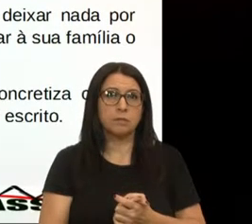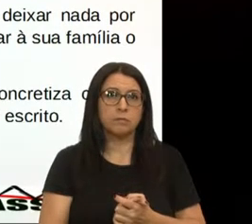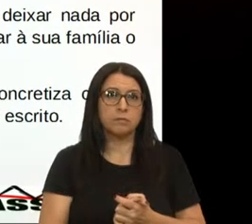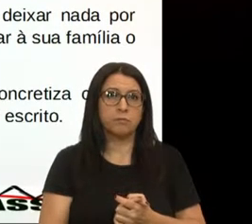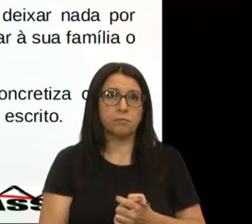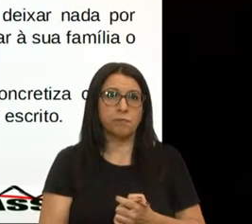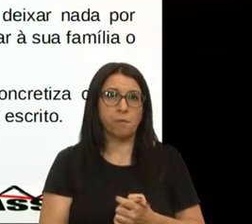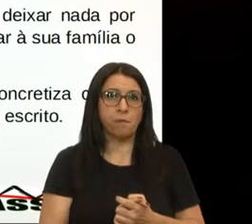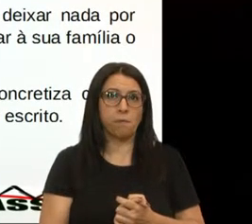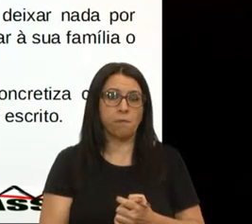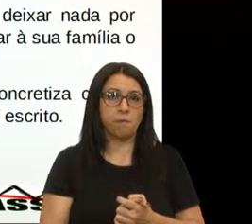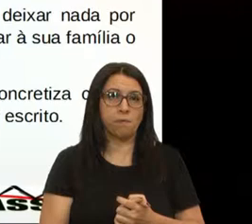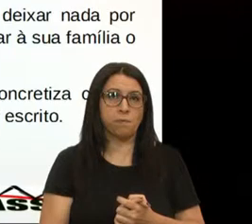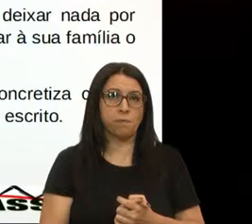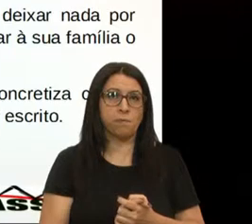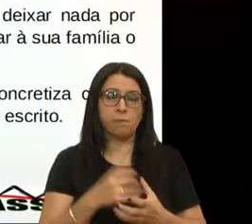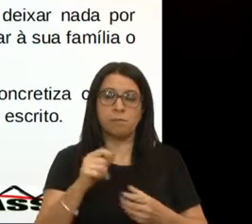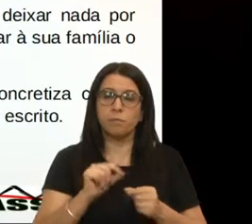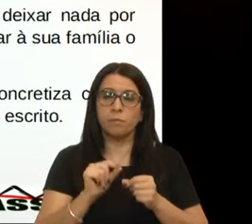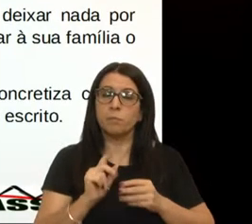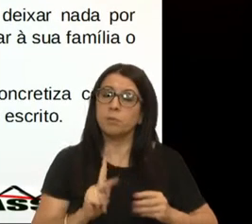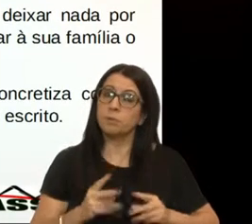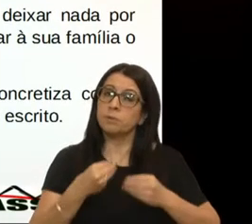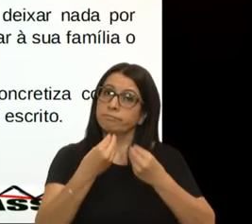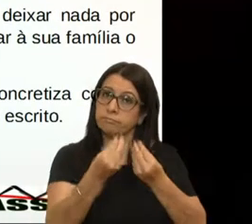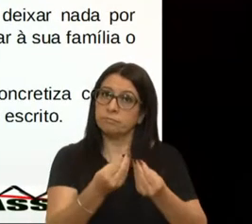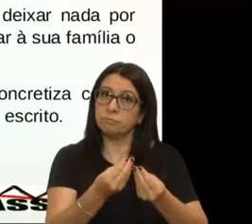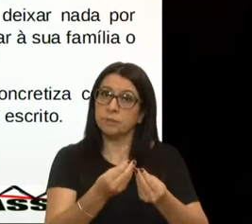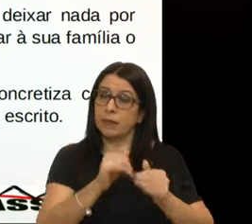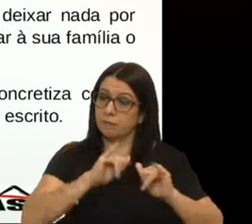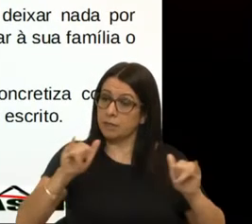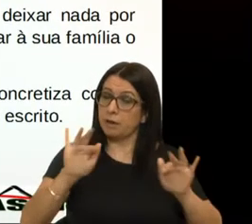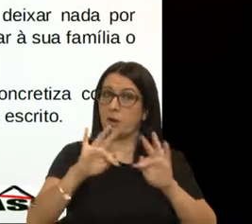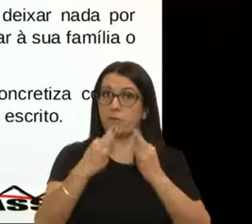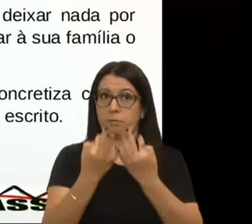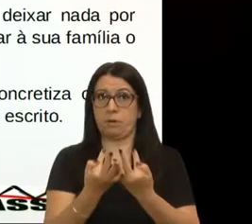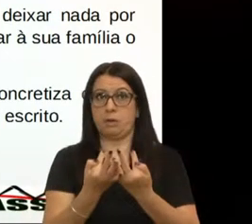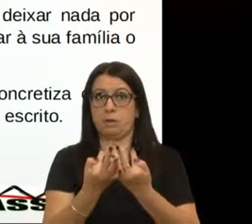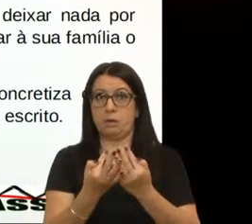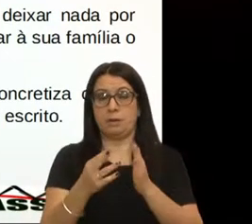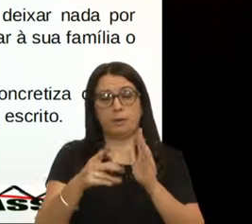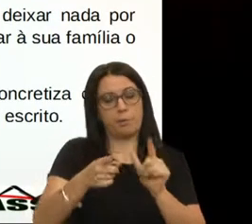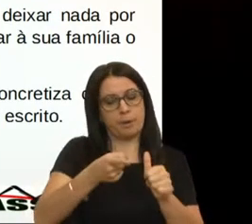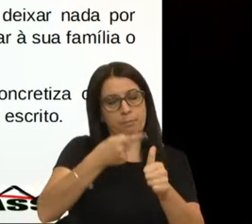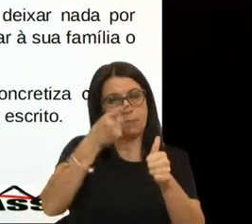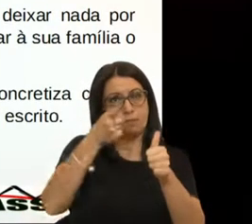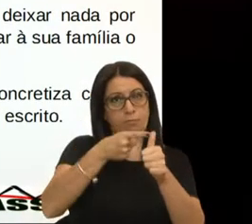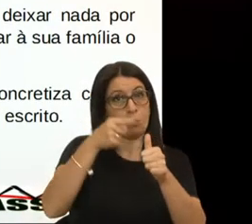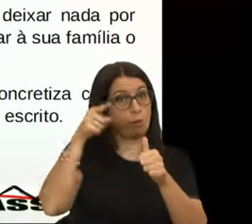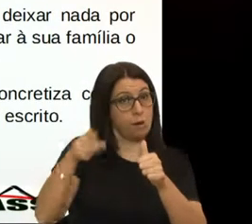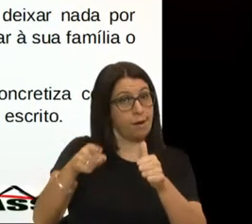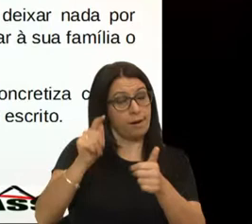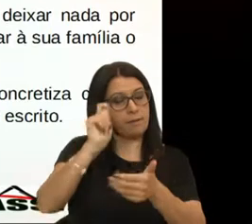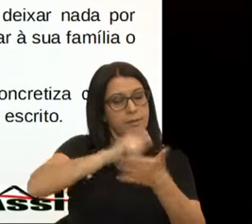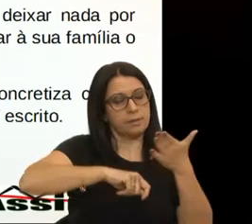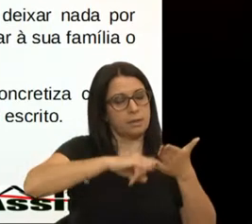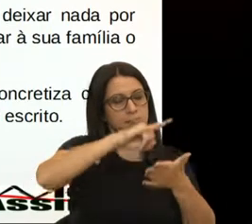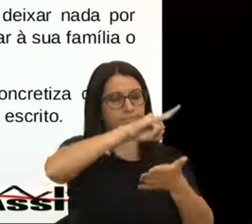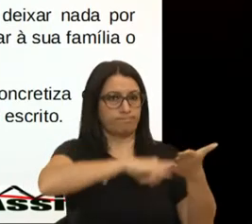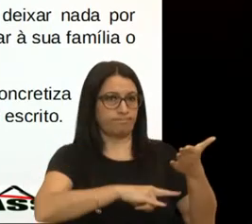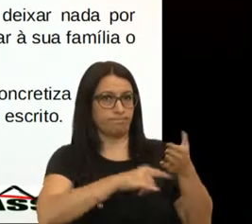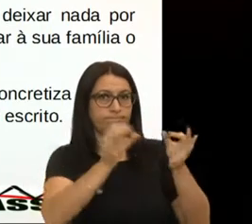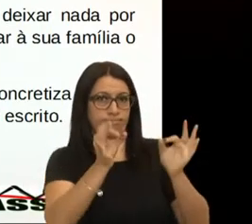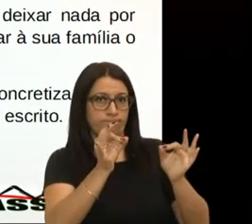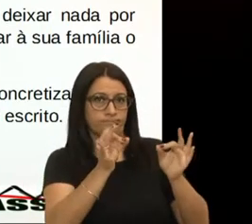o que você deve fazer para ser um doador? Avisar a família, a regra número 1, pois é ela quem vai assinar o termo de